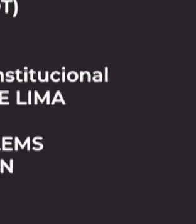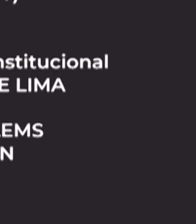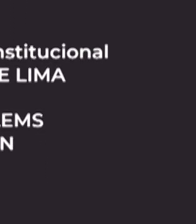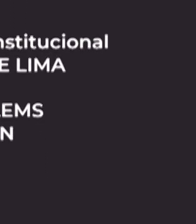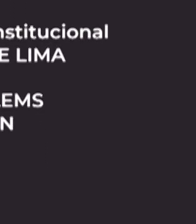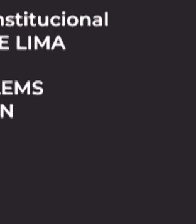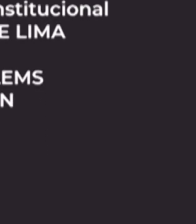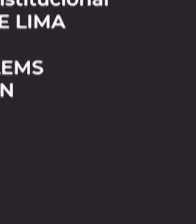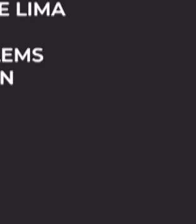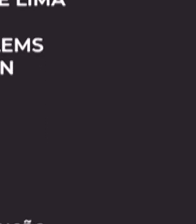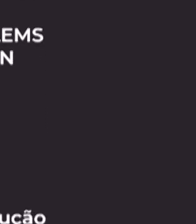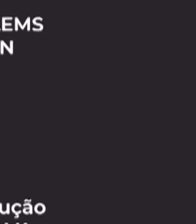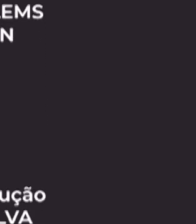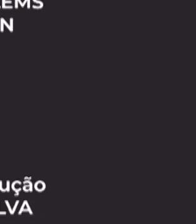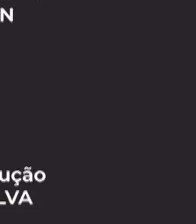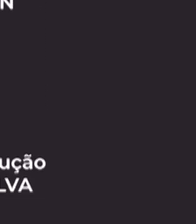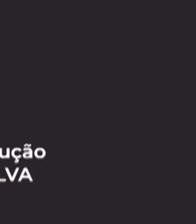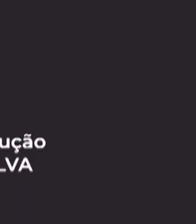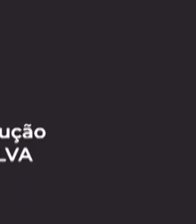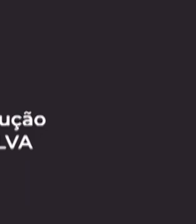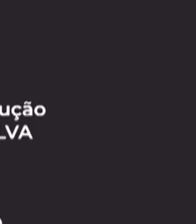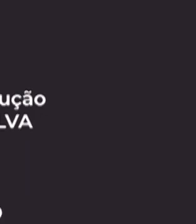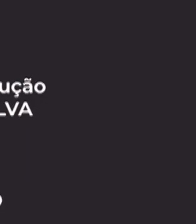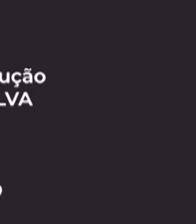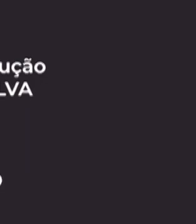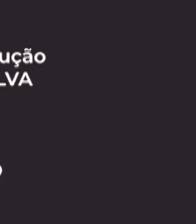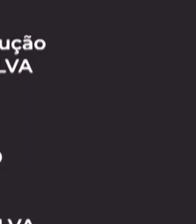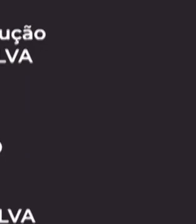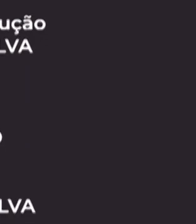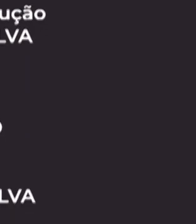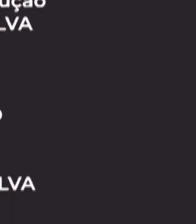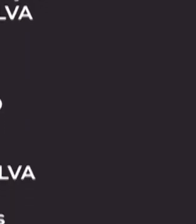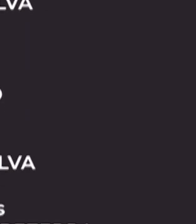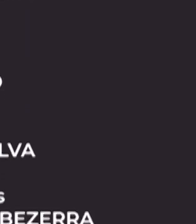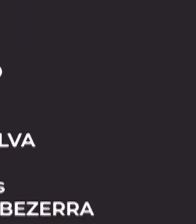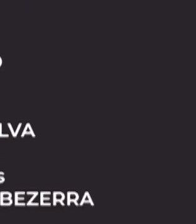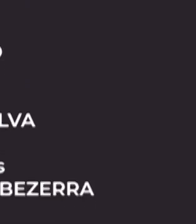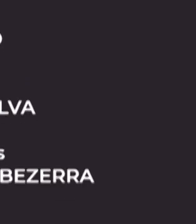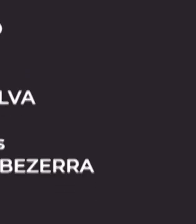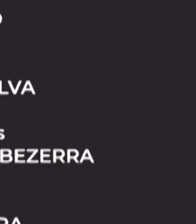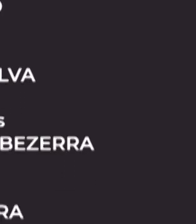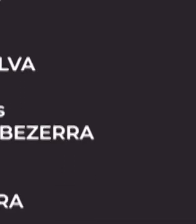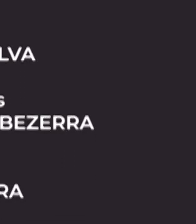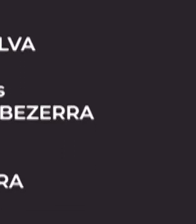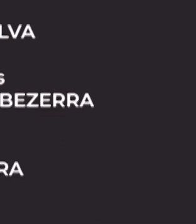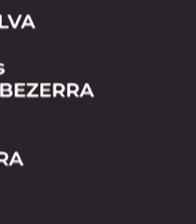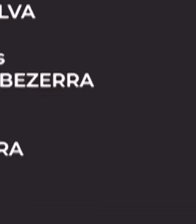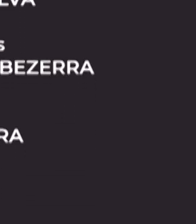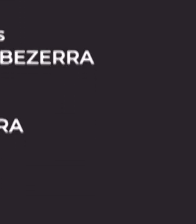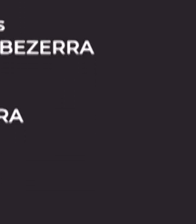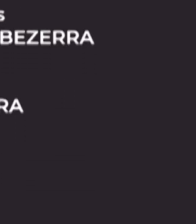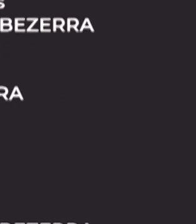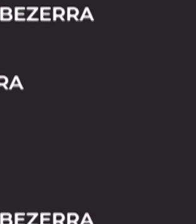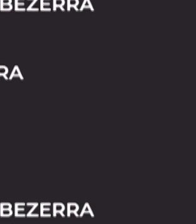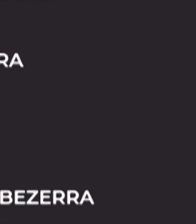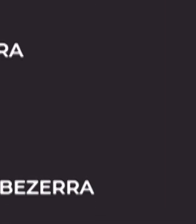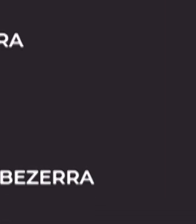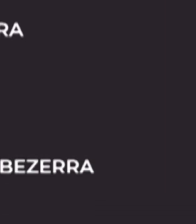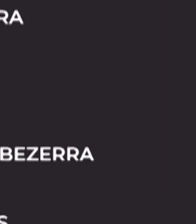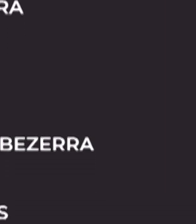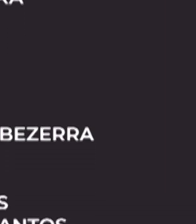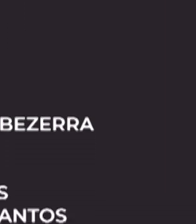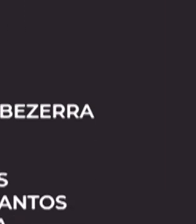vivo com um resumo completo de todas as atividades aqui na Assembleia Legislativa de Mato Grosso do Sul. Outras notícias, como sempre eu